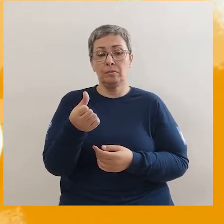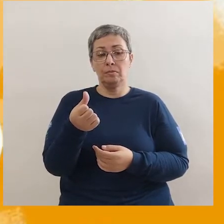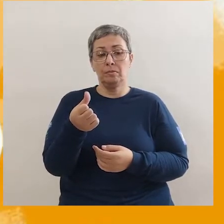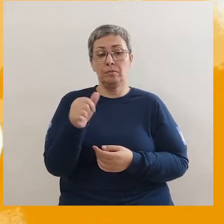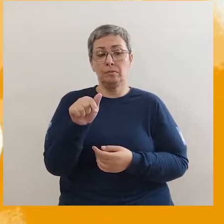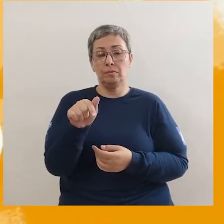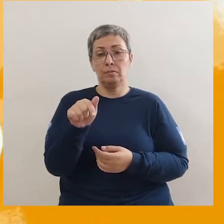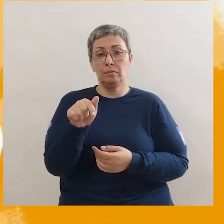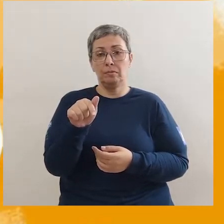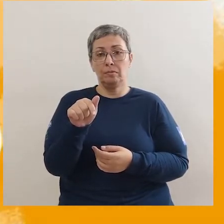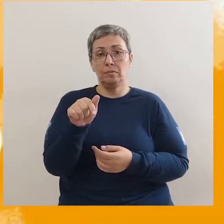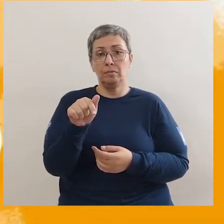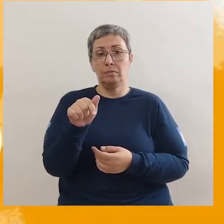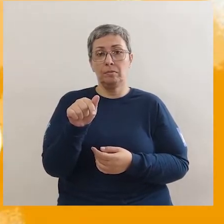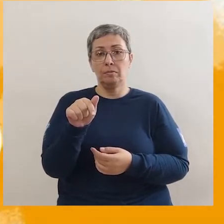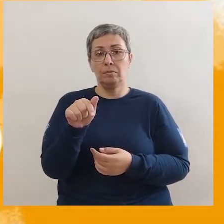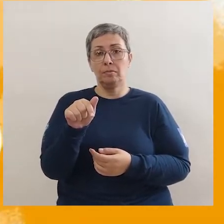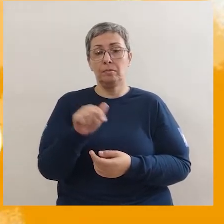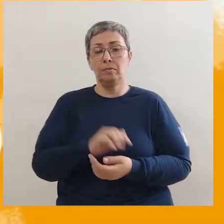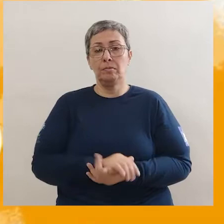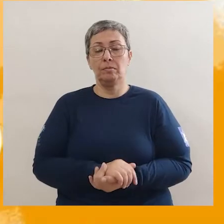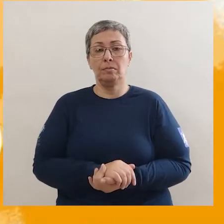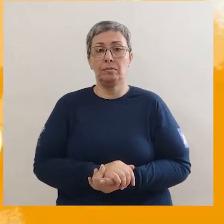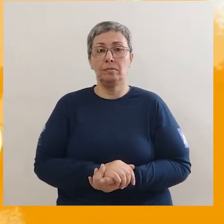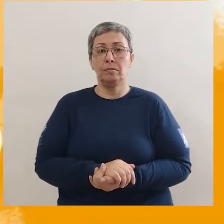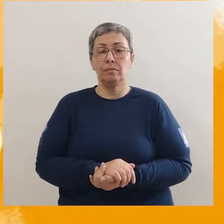6, 7.